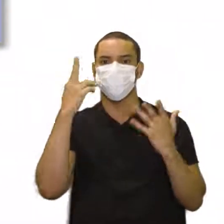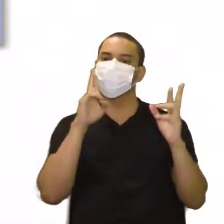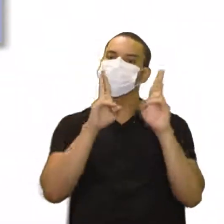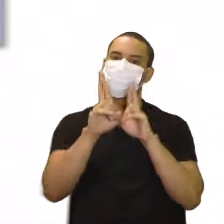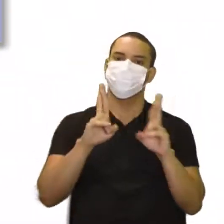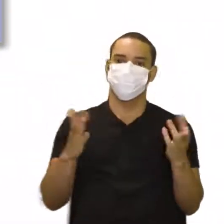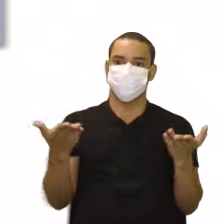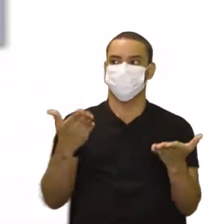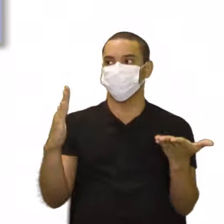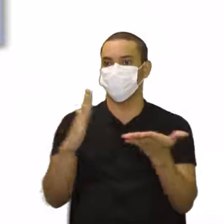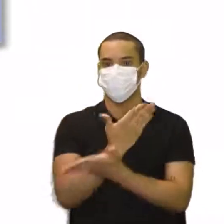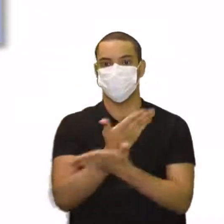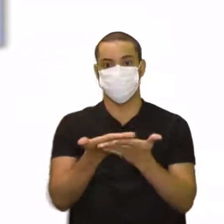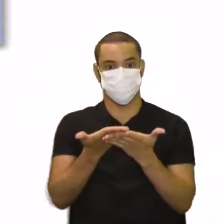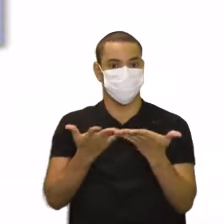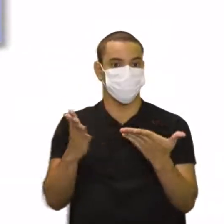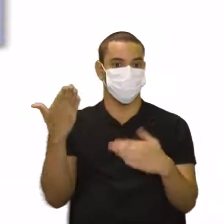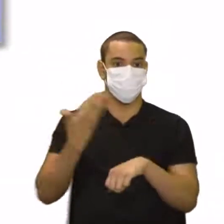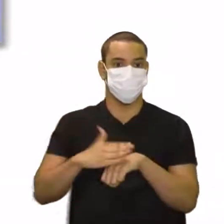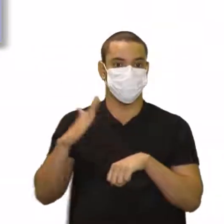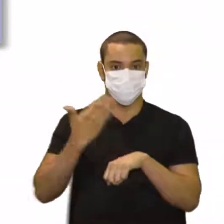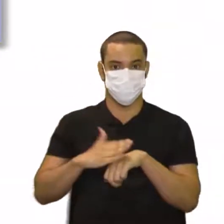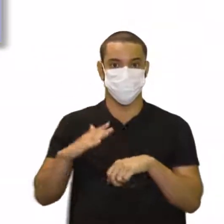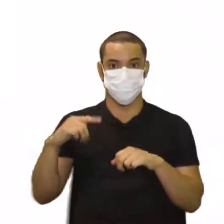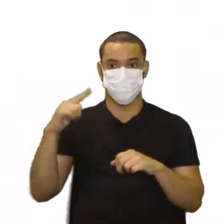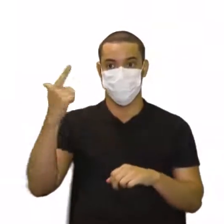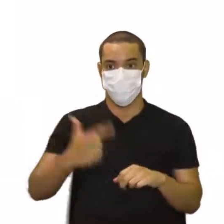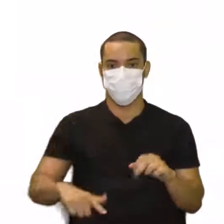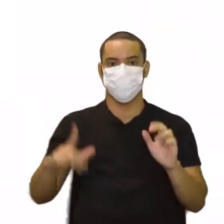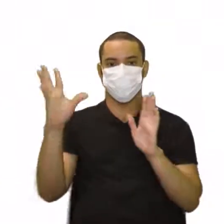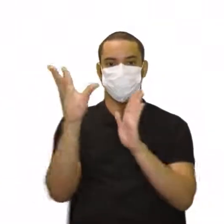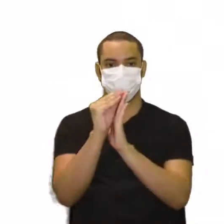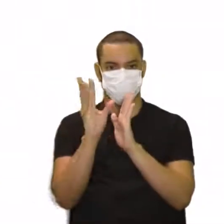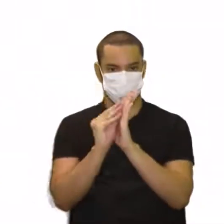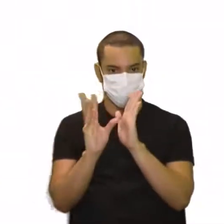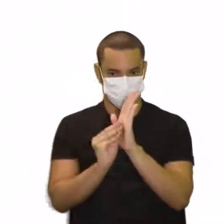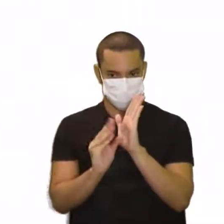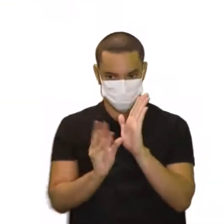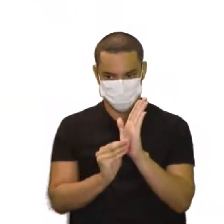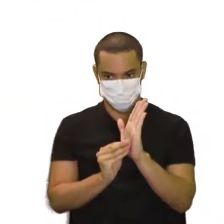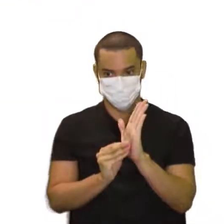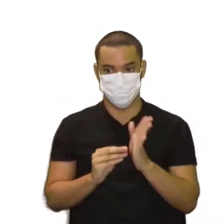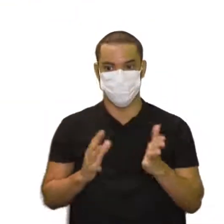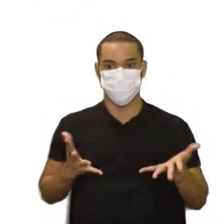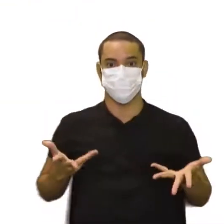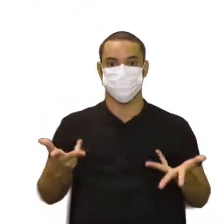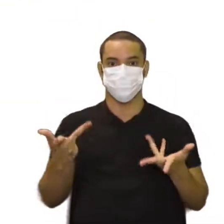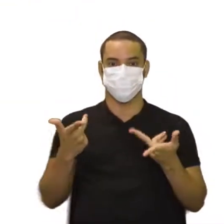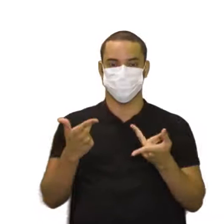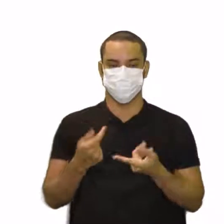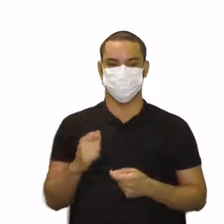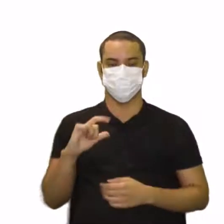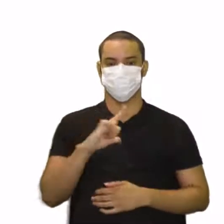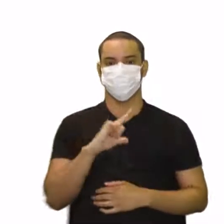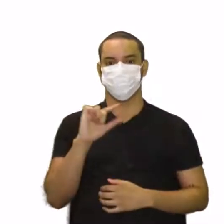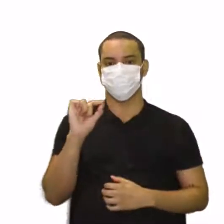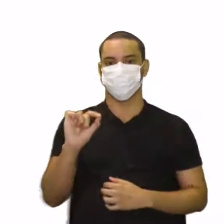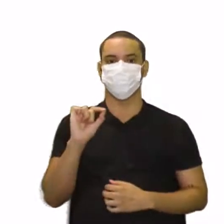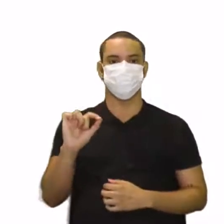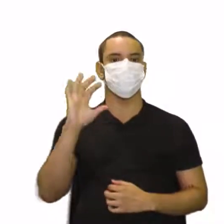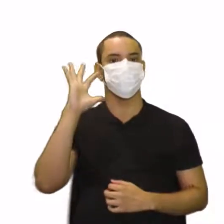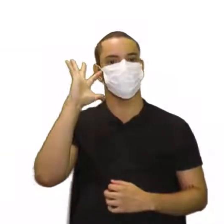algumas aplicações também e ver mais conteúdos, ok? E aqui como habilidades, pessoal, a gente tem